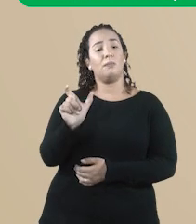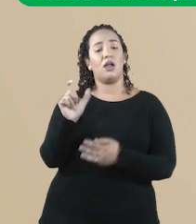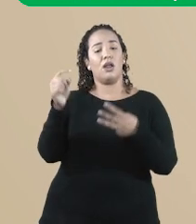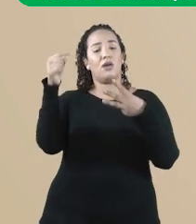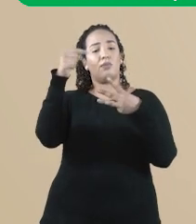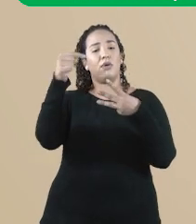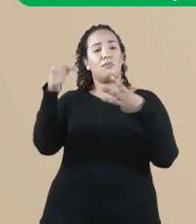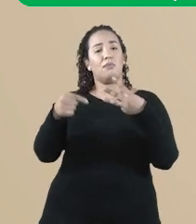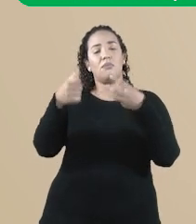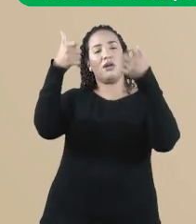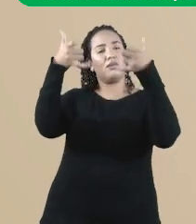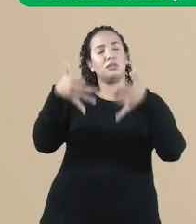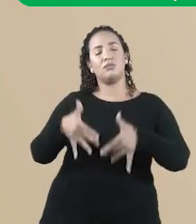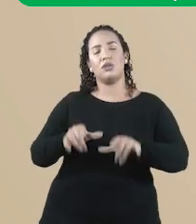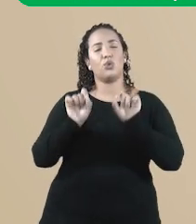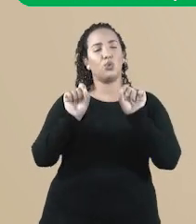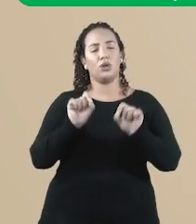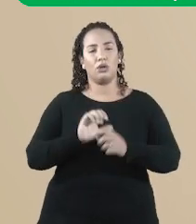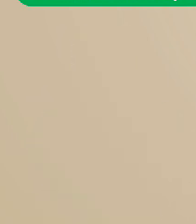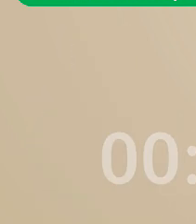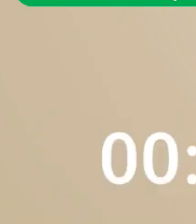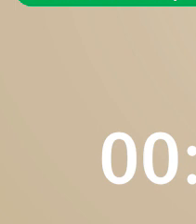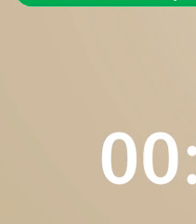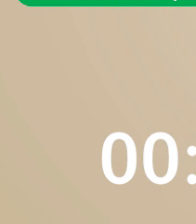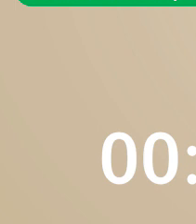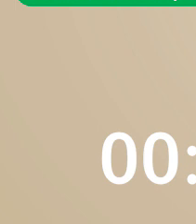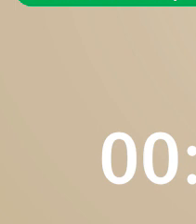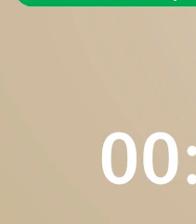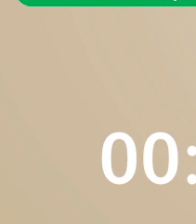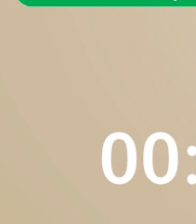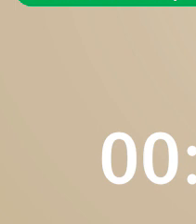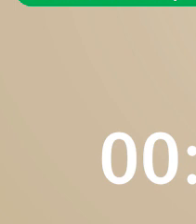Qual palavra é definida neste verbete?